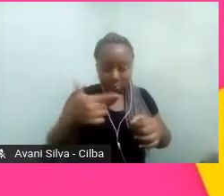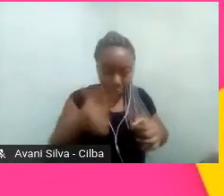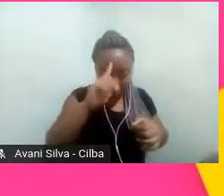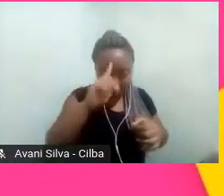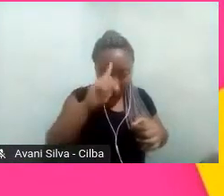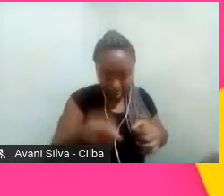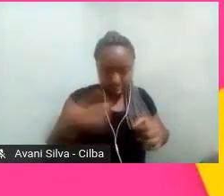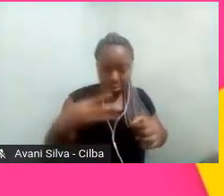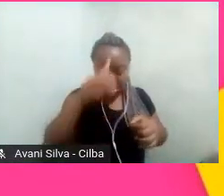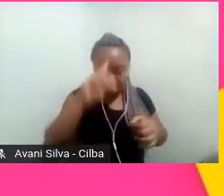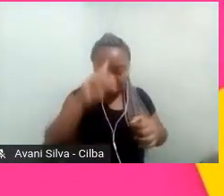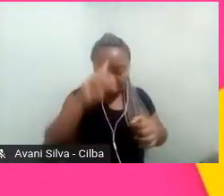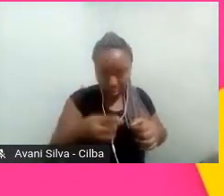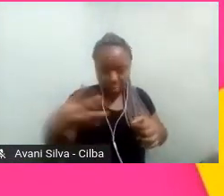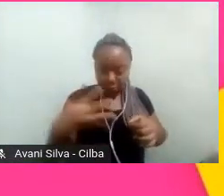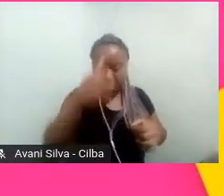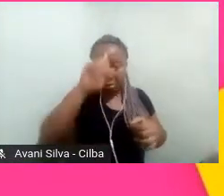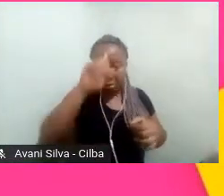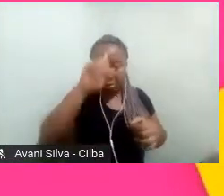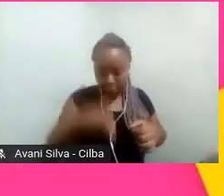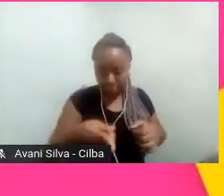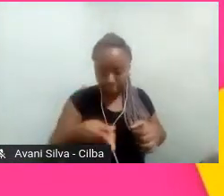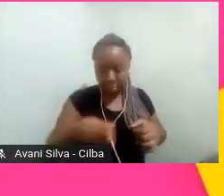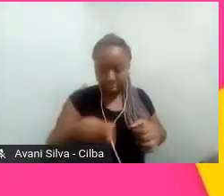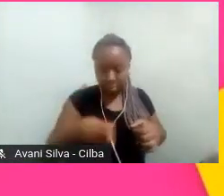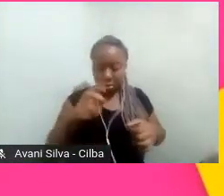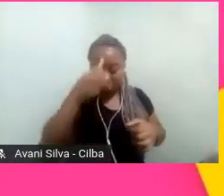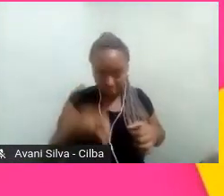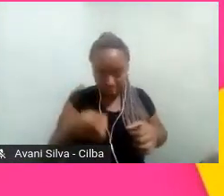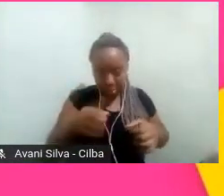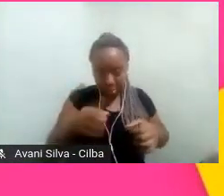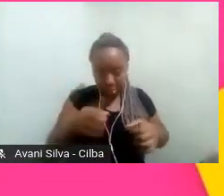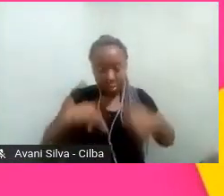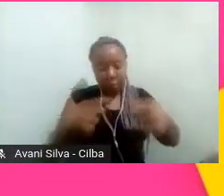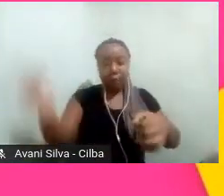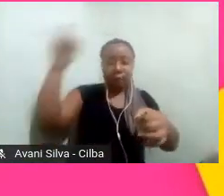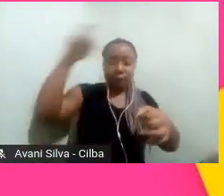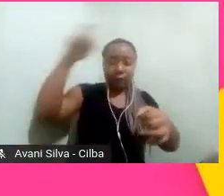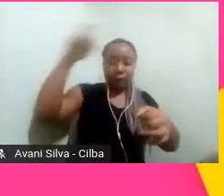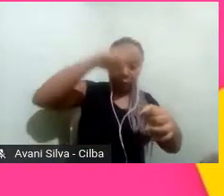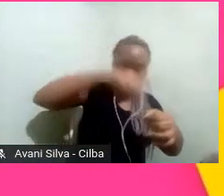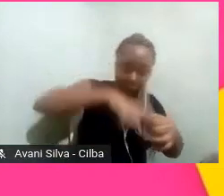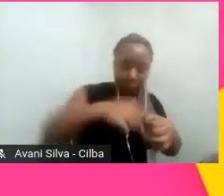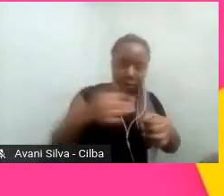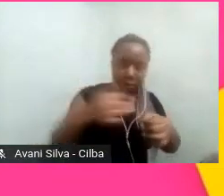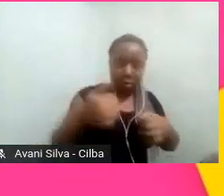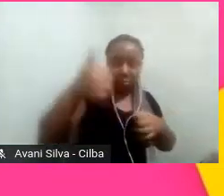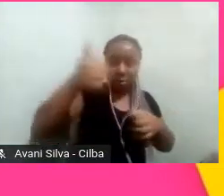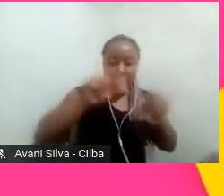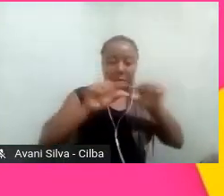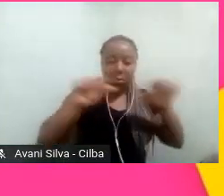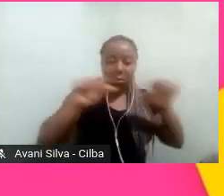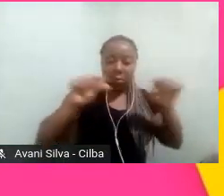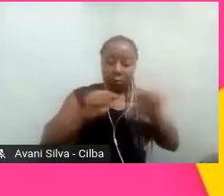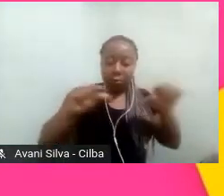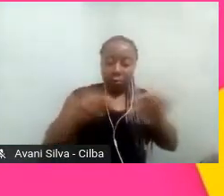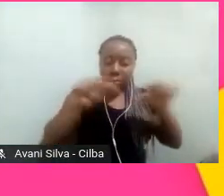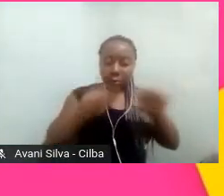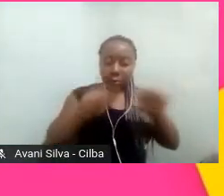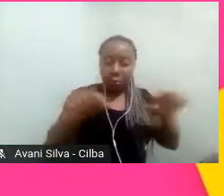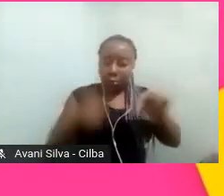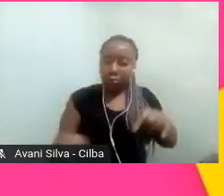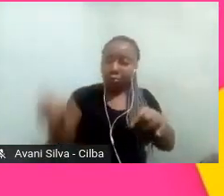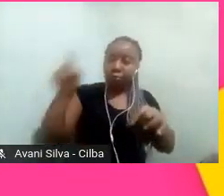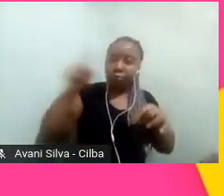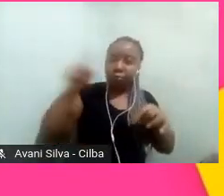faz a segunda, faz a terceira, faz a quarta, faz a quinta, volta na primeira e vai ficar repetindo. Por isso que